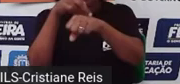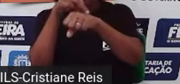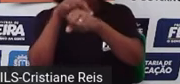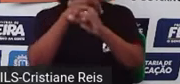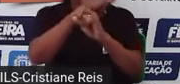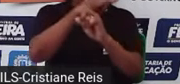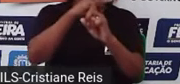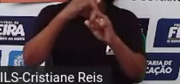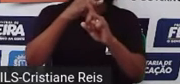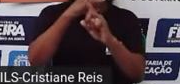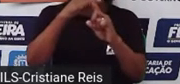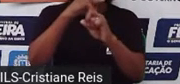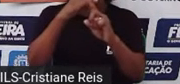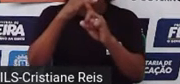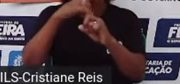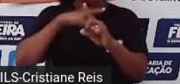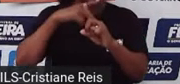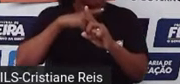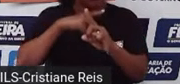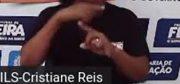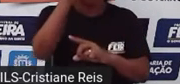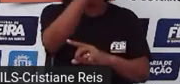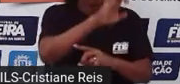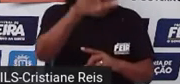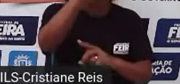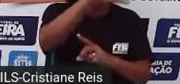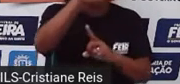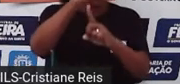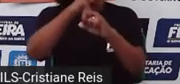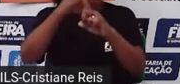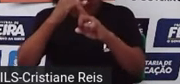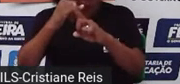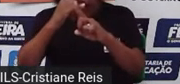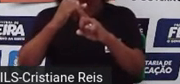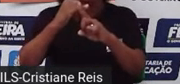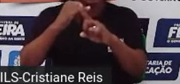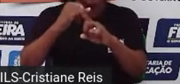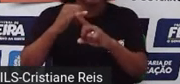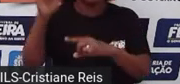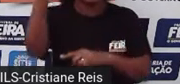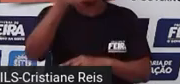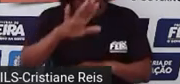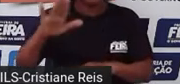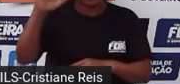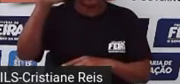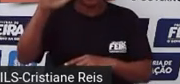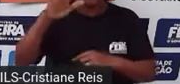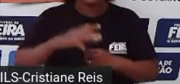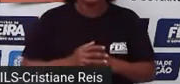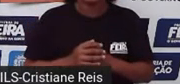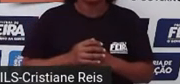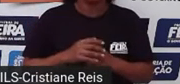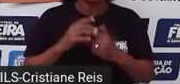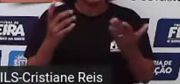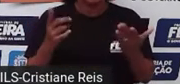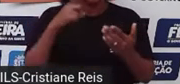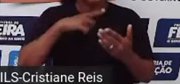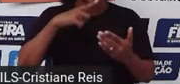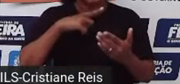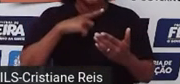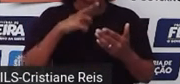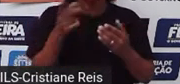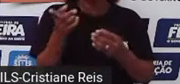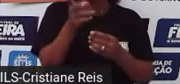Europa e termina na Ásia ali o seu ou começa na Ásia e termina na Europa a ordem não vai alterar